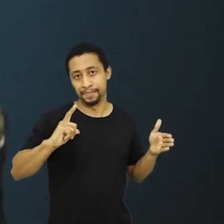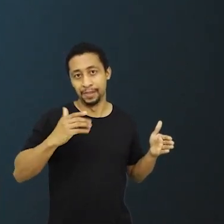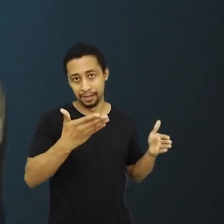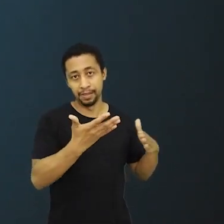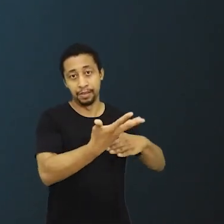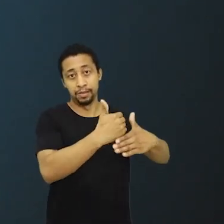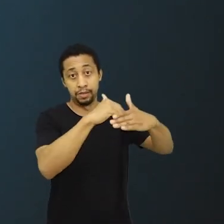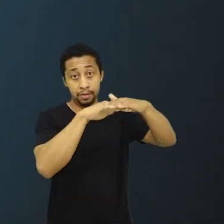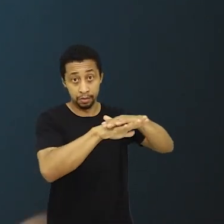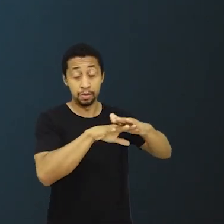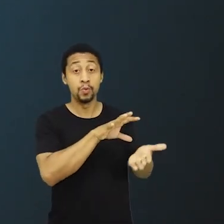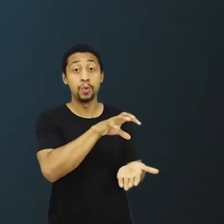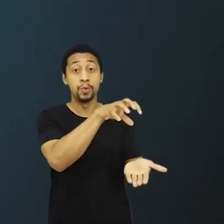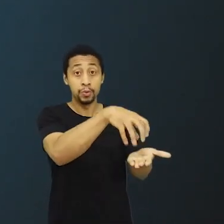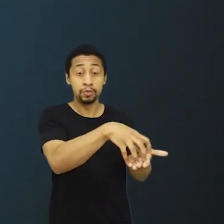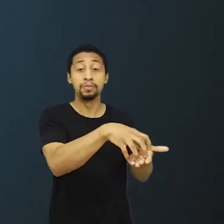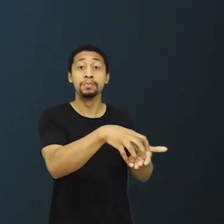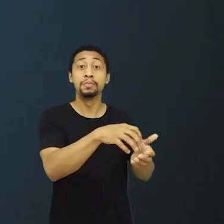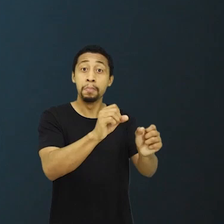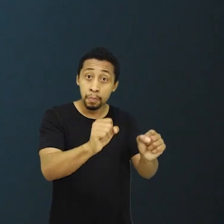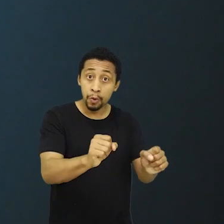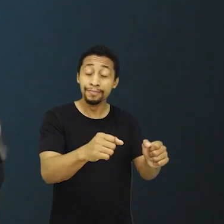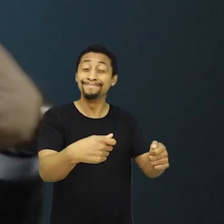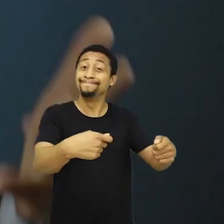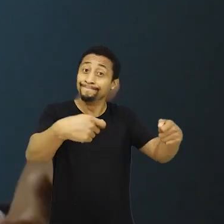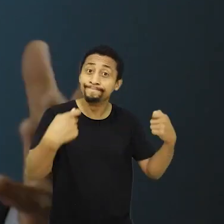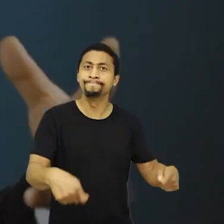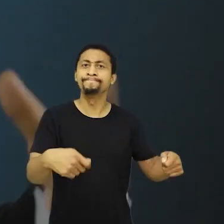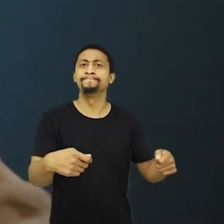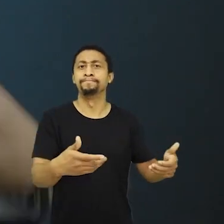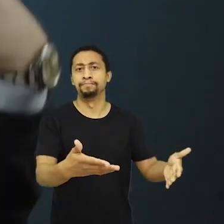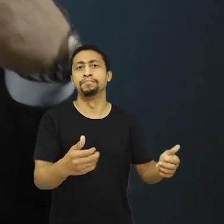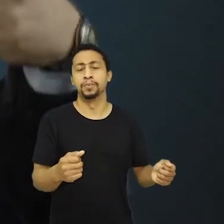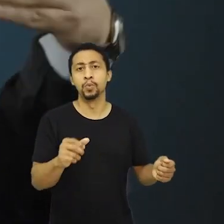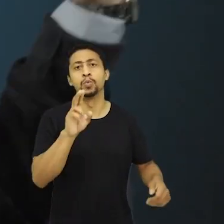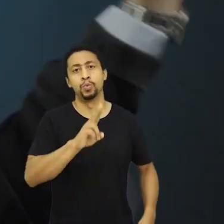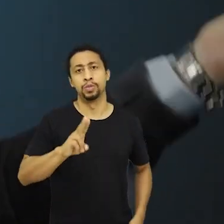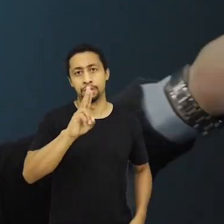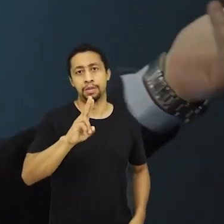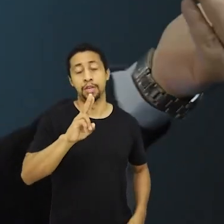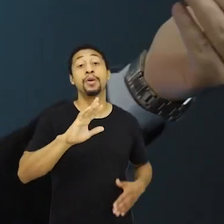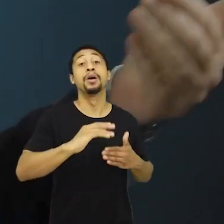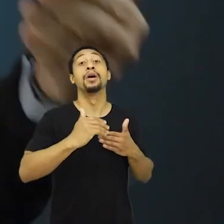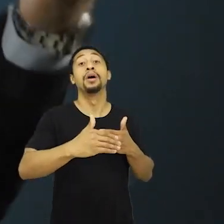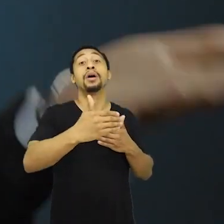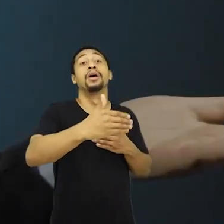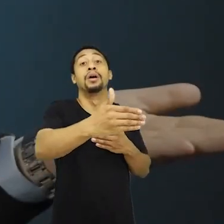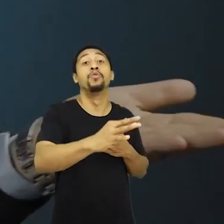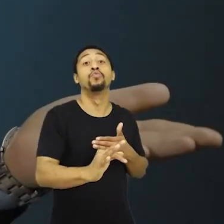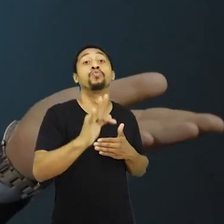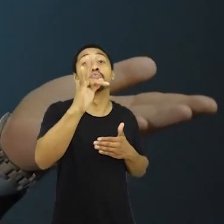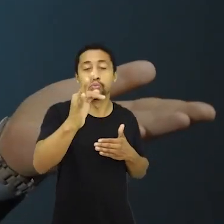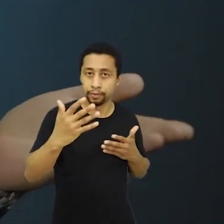O Instituto pode e deve usar o acervo como um meio para suas outras atividades. Então, a gente fez